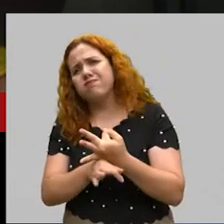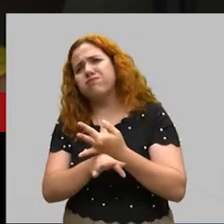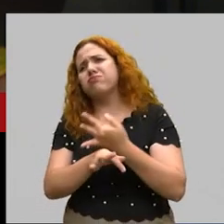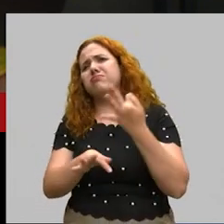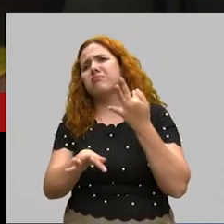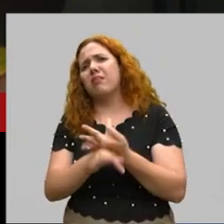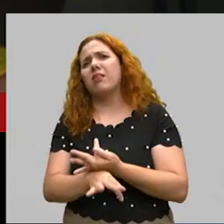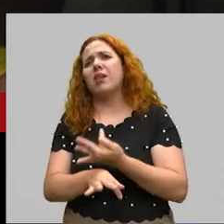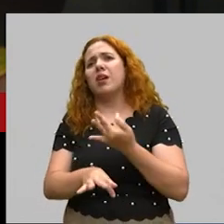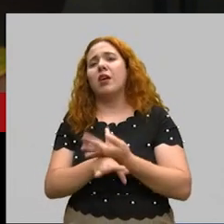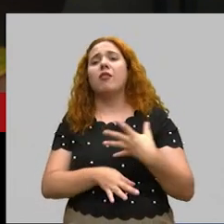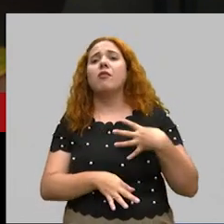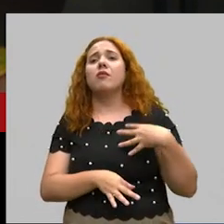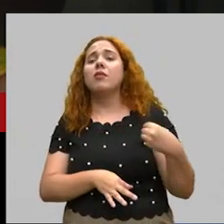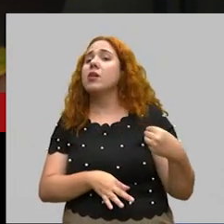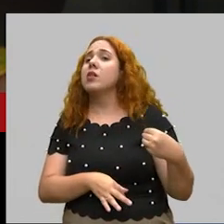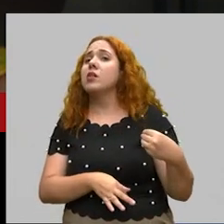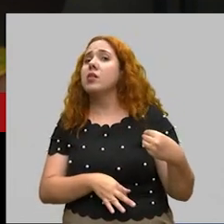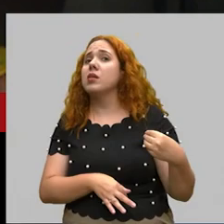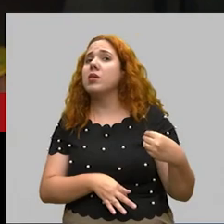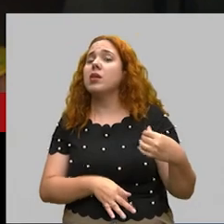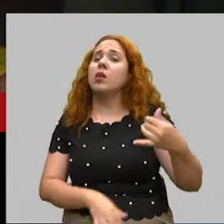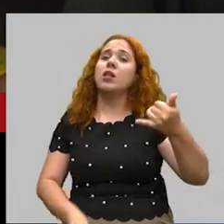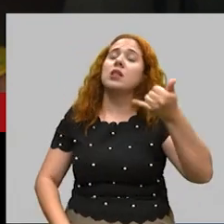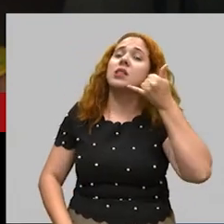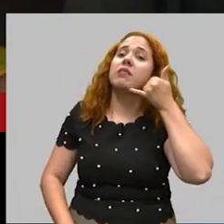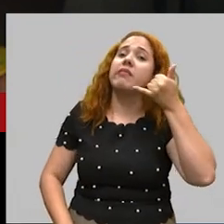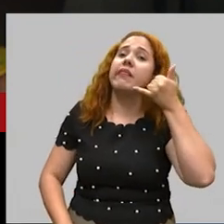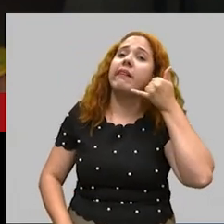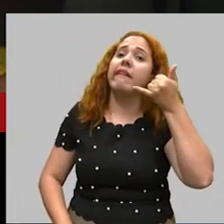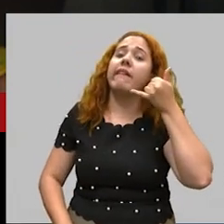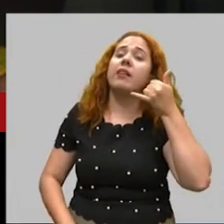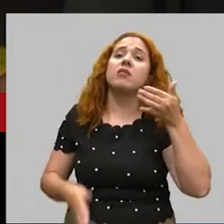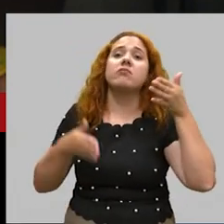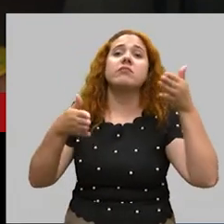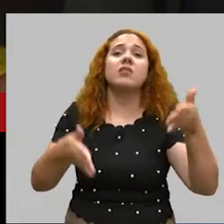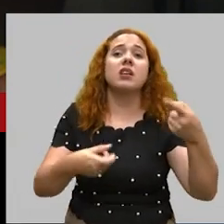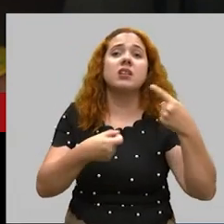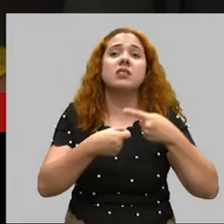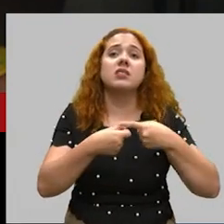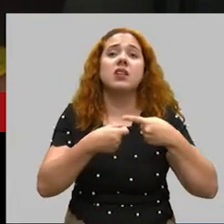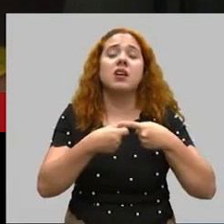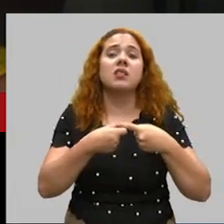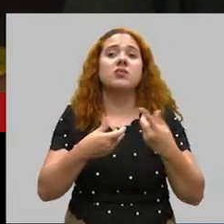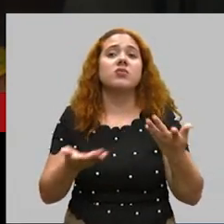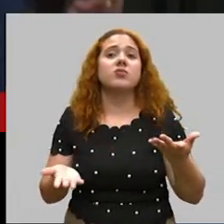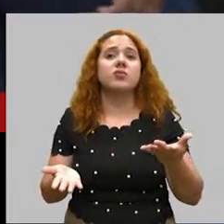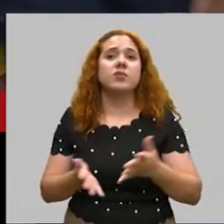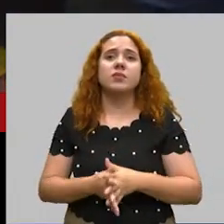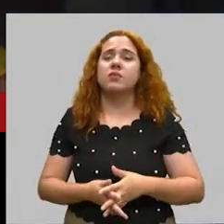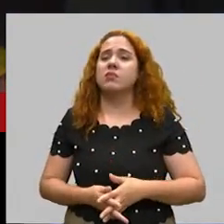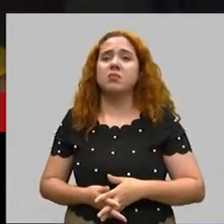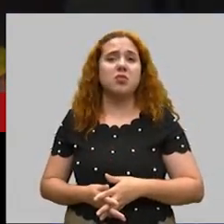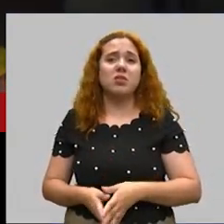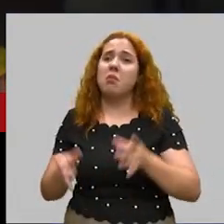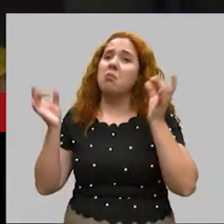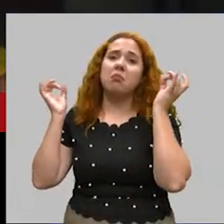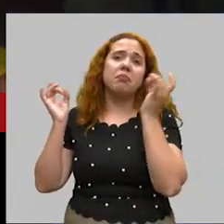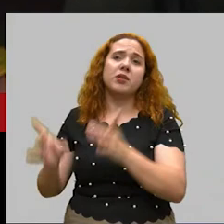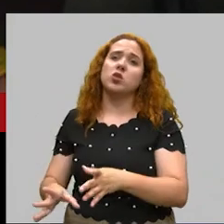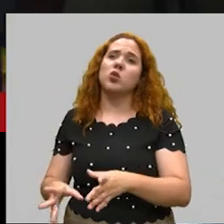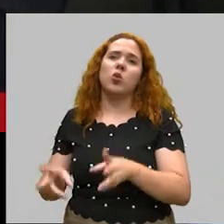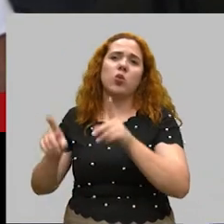os filhos se eu quiser falar com eles eu tenho que ligar ou senão ir na cidade que eles estão no Grande centro que eles não estão mais lá no